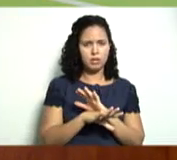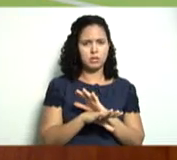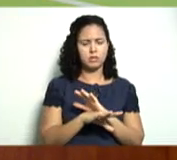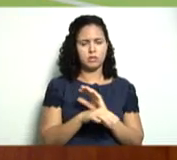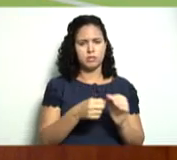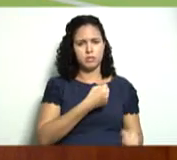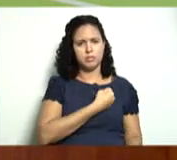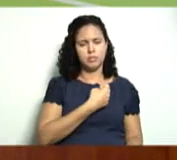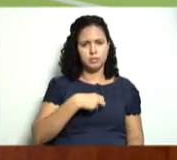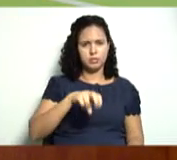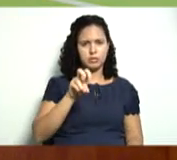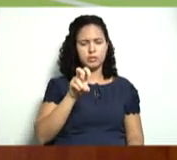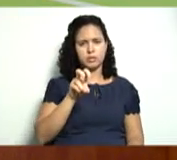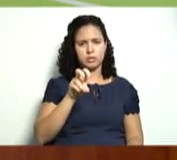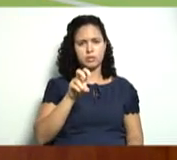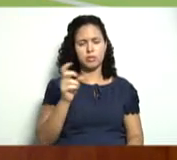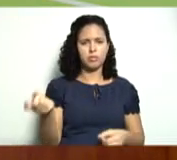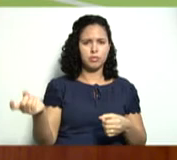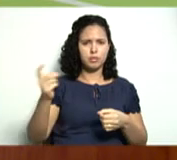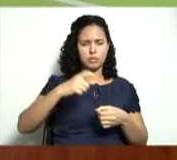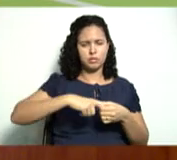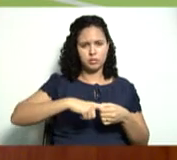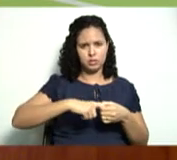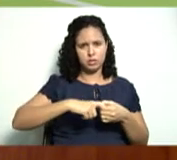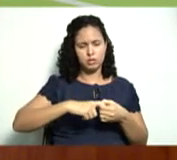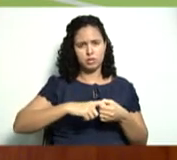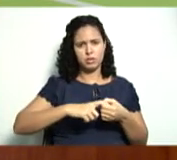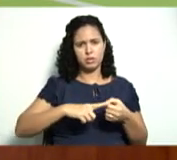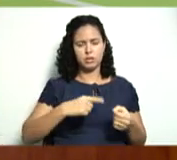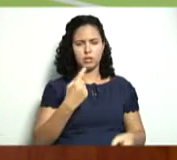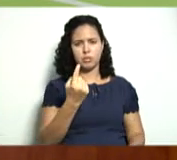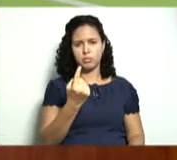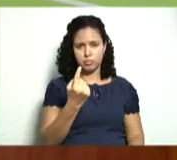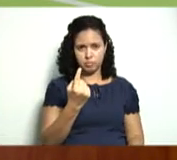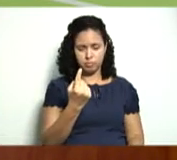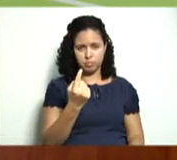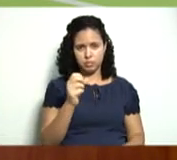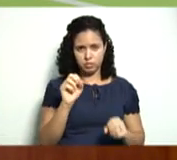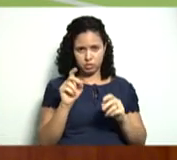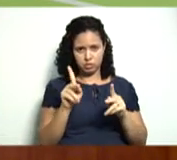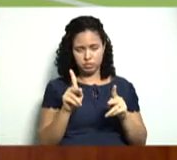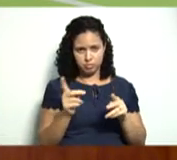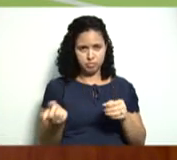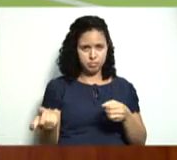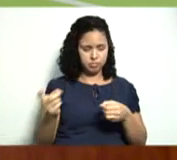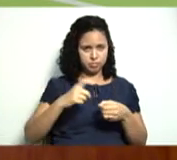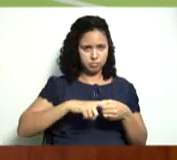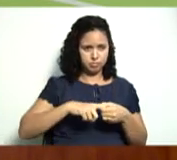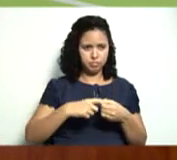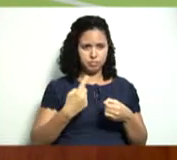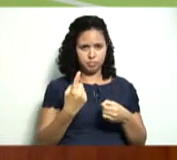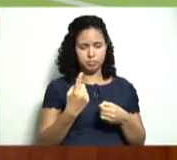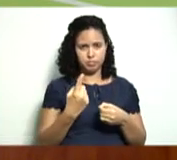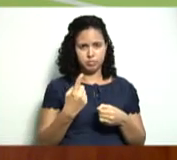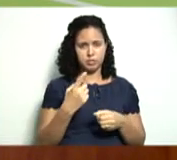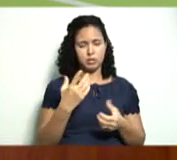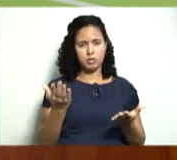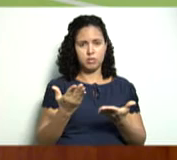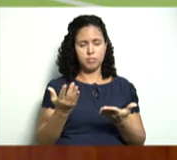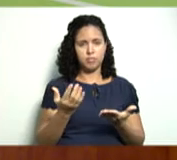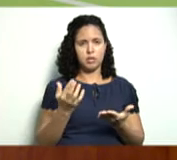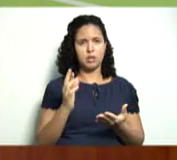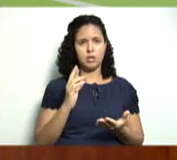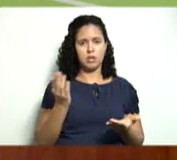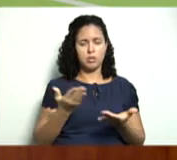número 5 a gente volta lá de novo que para se classificar com um pouco de dúvida e vai voltar lá na questão número um com a gente mas agora a gente